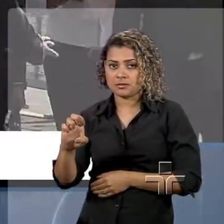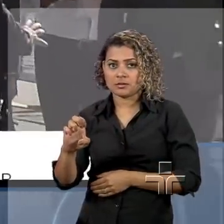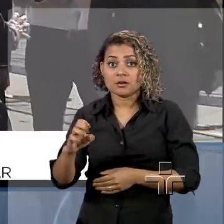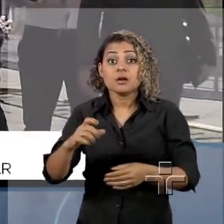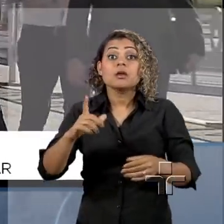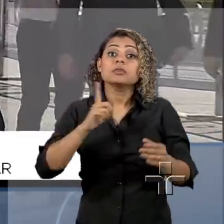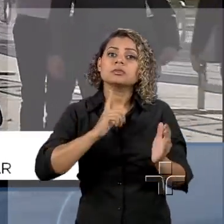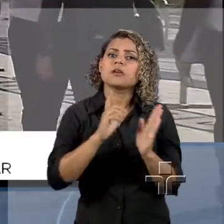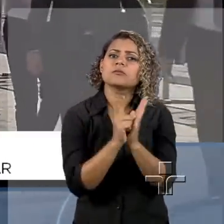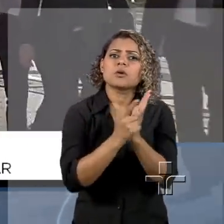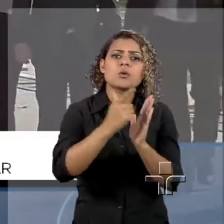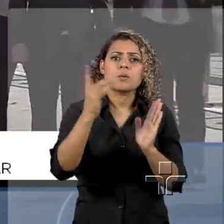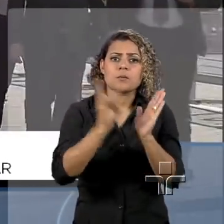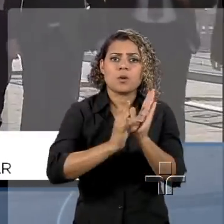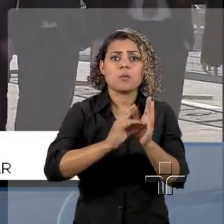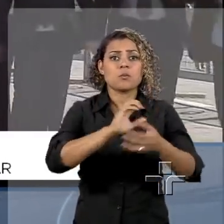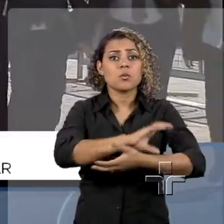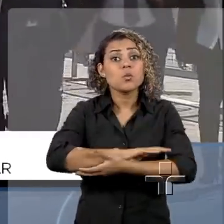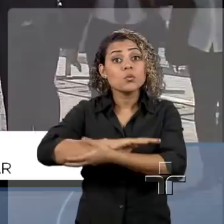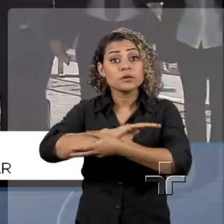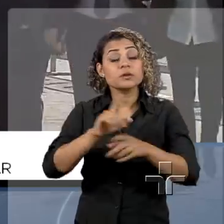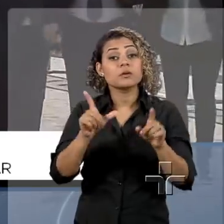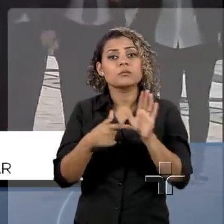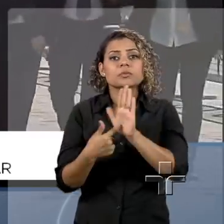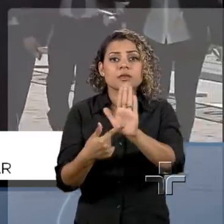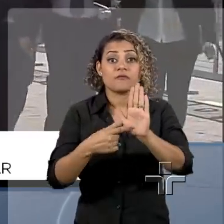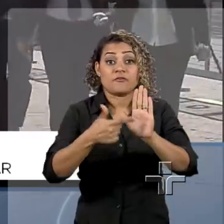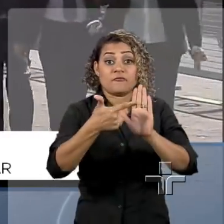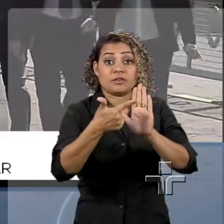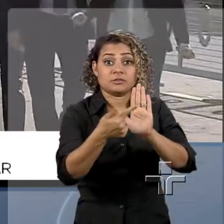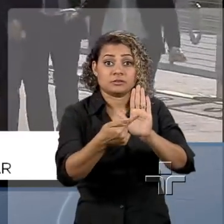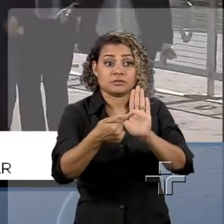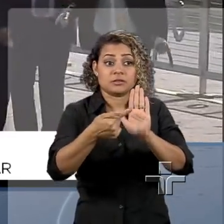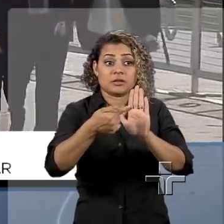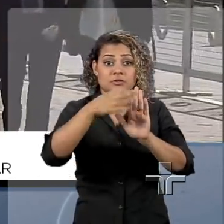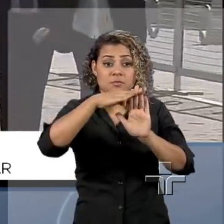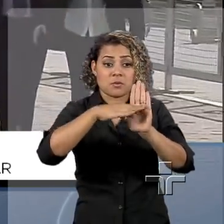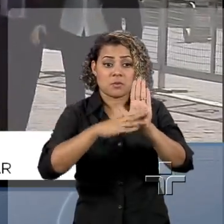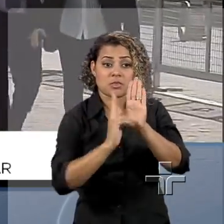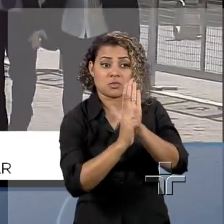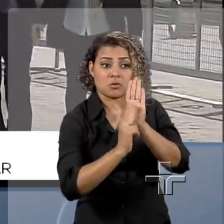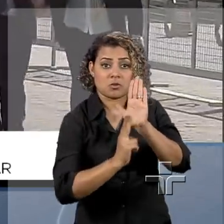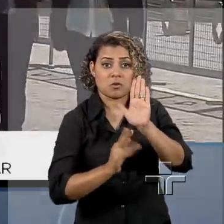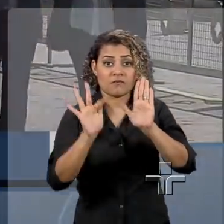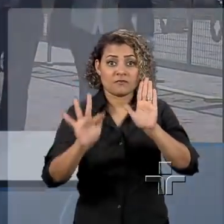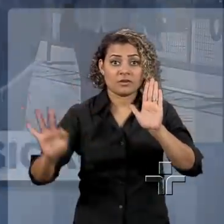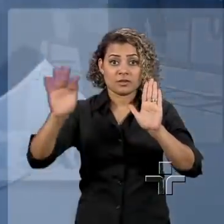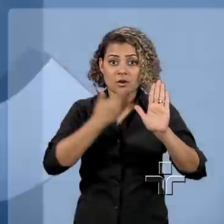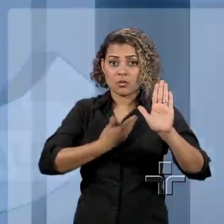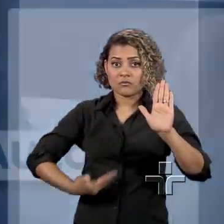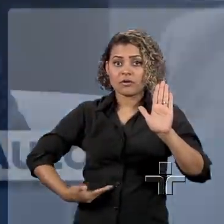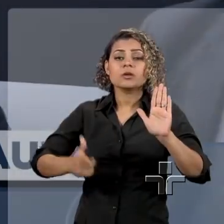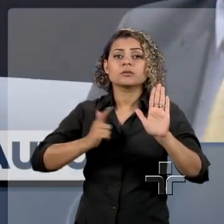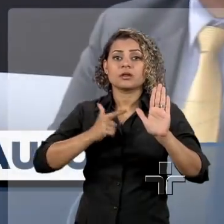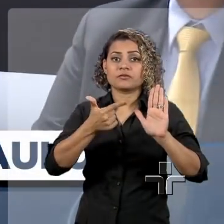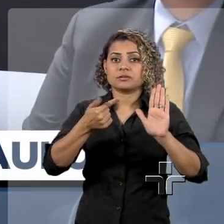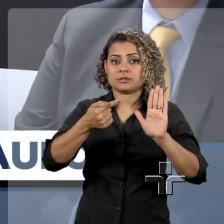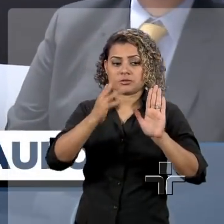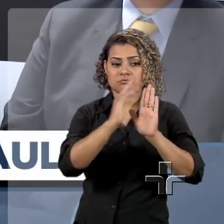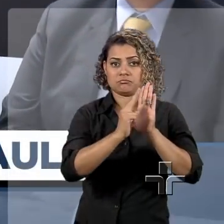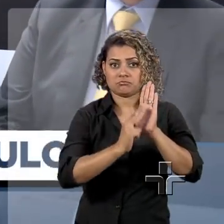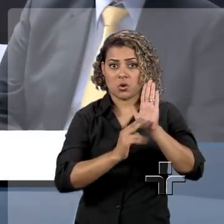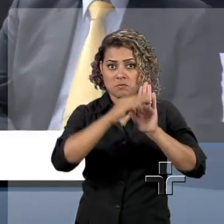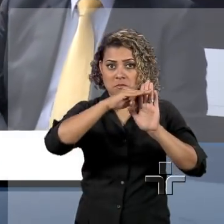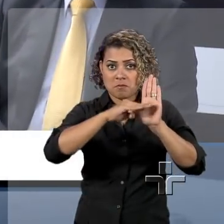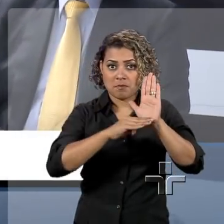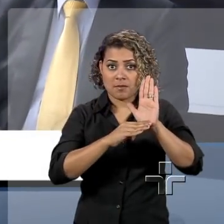Oficial da União traz os 27 nomes indicados por Bolsonaro para a equipe de transição. Em São